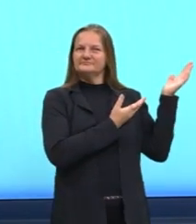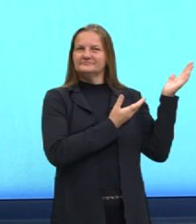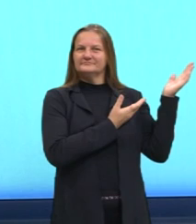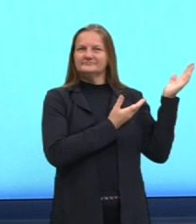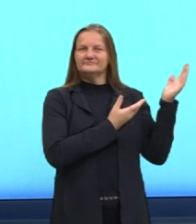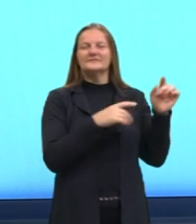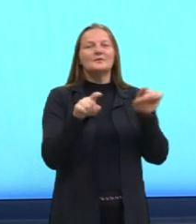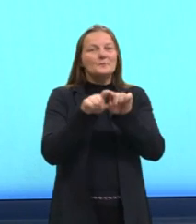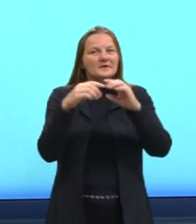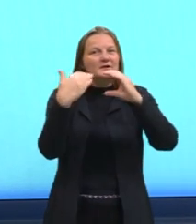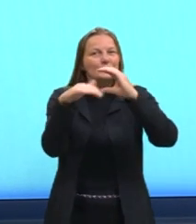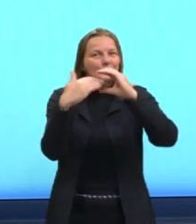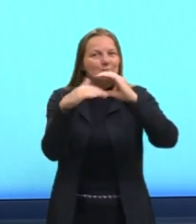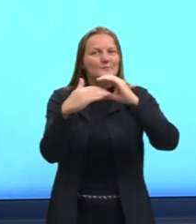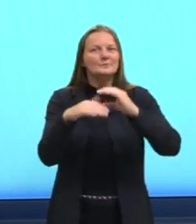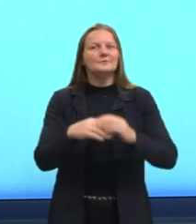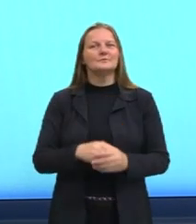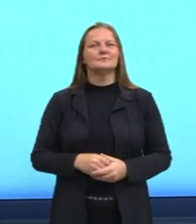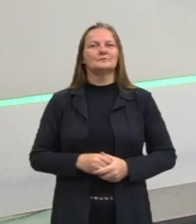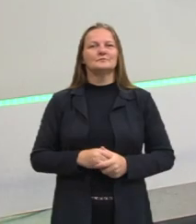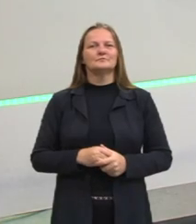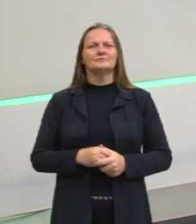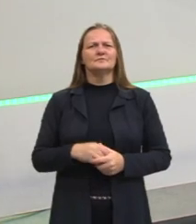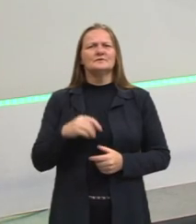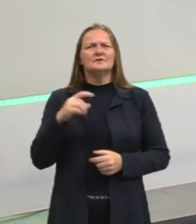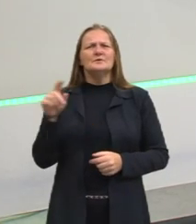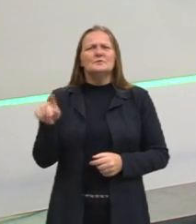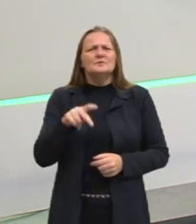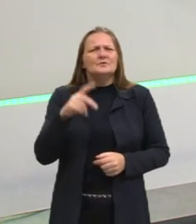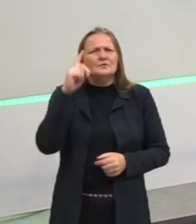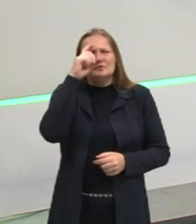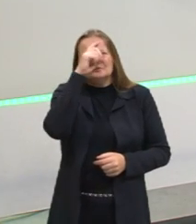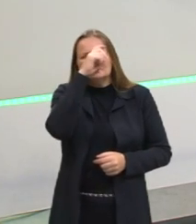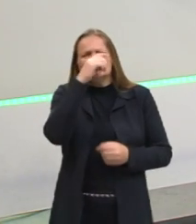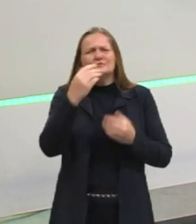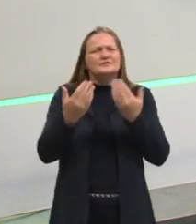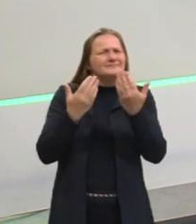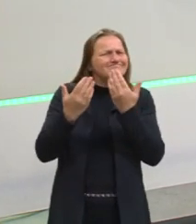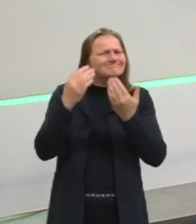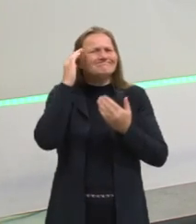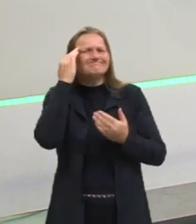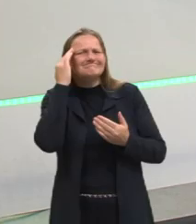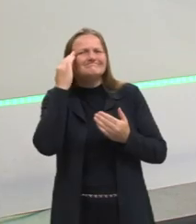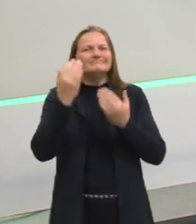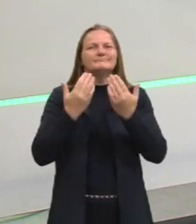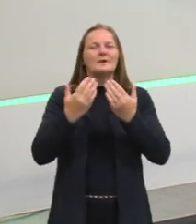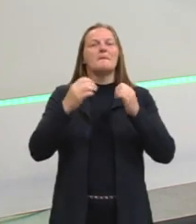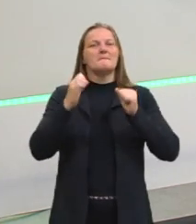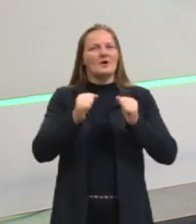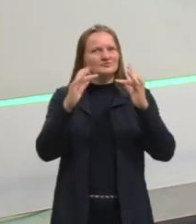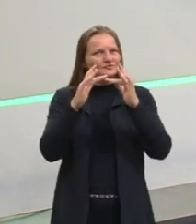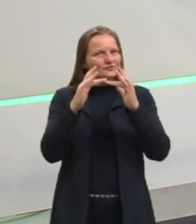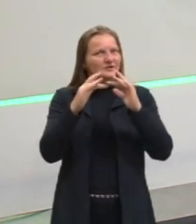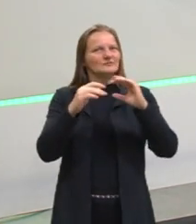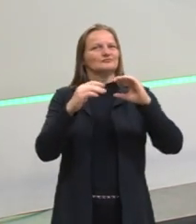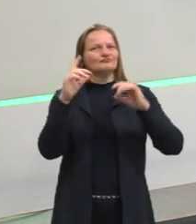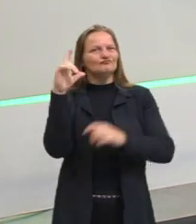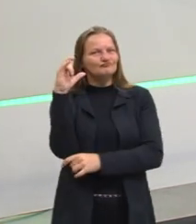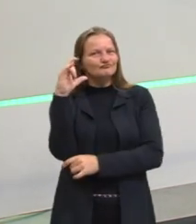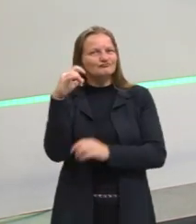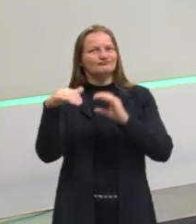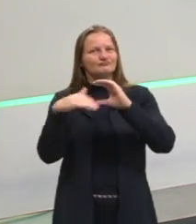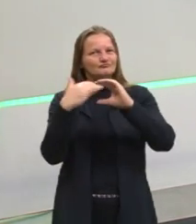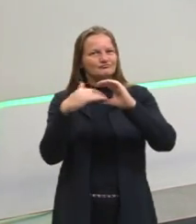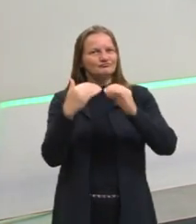meu certo e o meu e-mail tá usando a barra professor não consegui bater uma dificuldade e tal matéria o